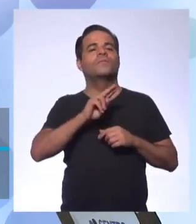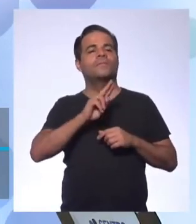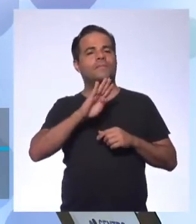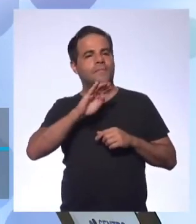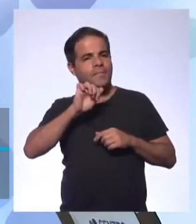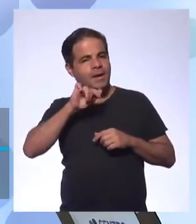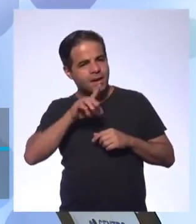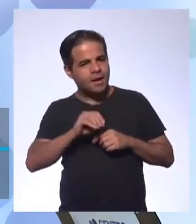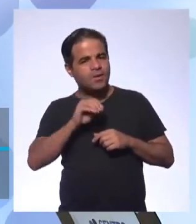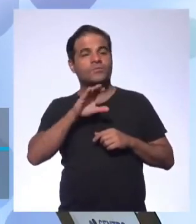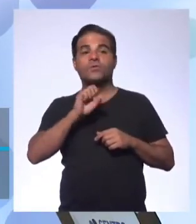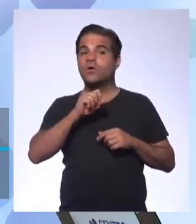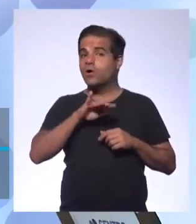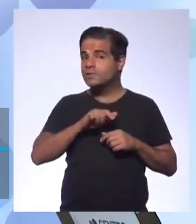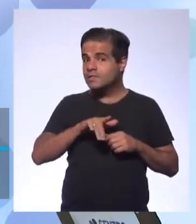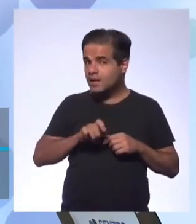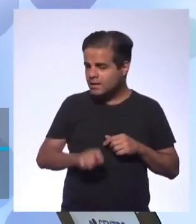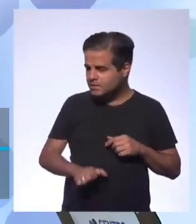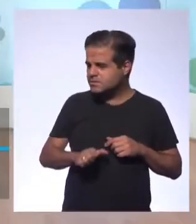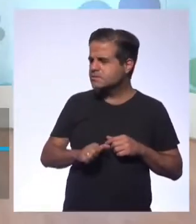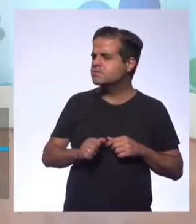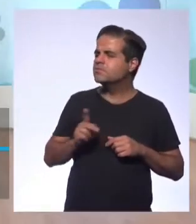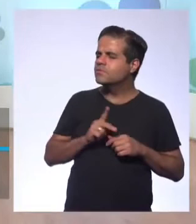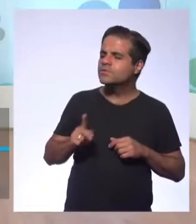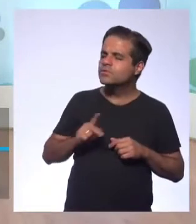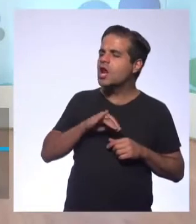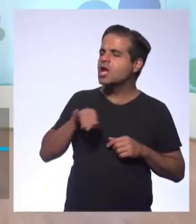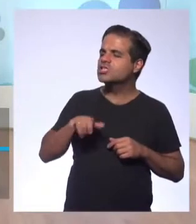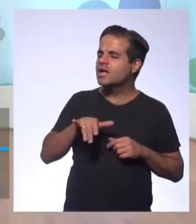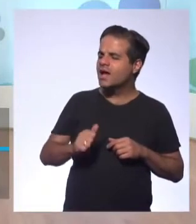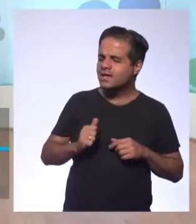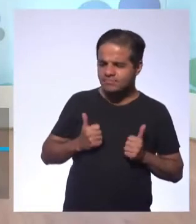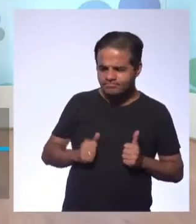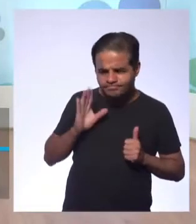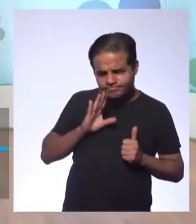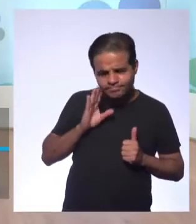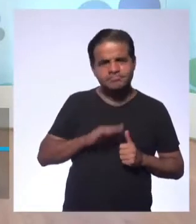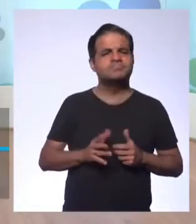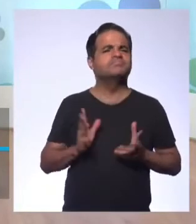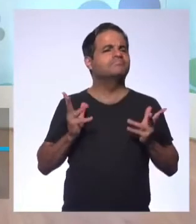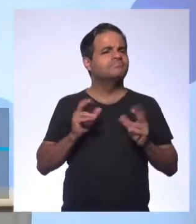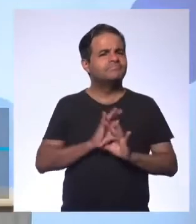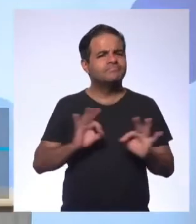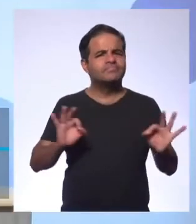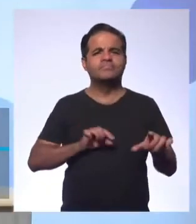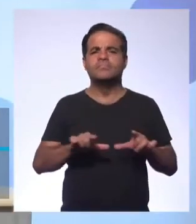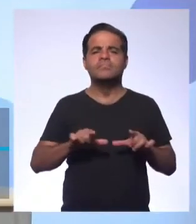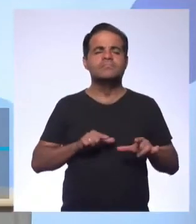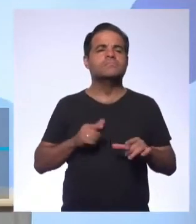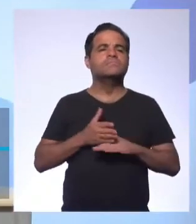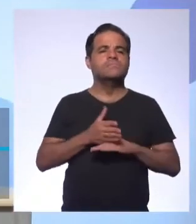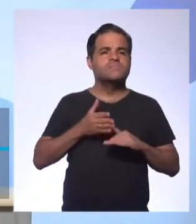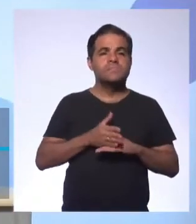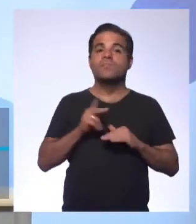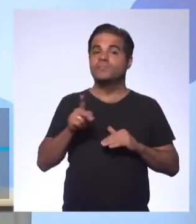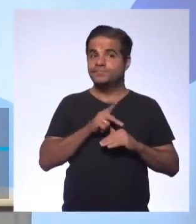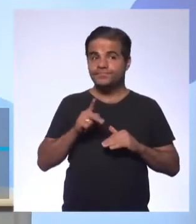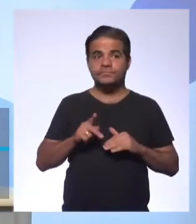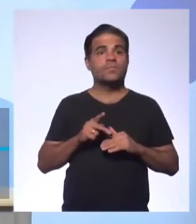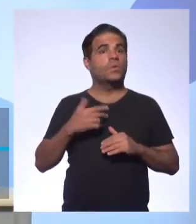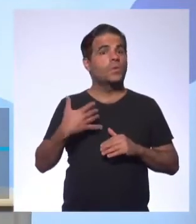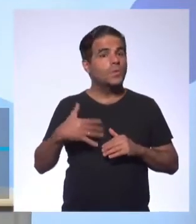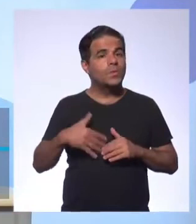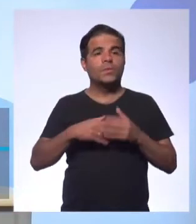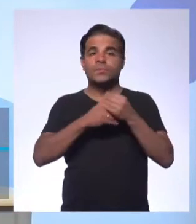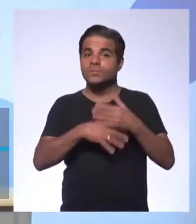Leite. Professora Janaína, muito legal, né? Muito legal, excelente trabalho. Inclusive, a participação dos professores aqui está